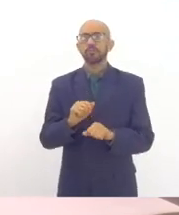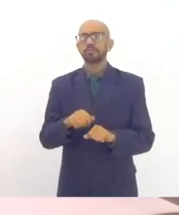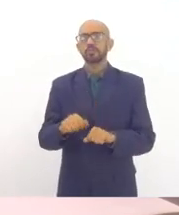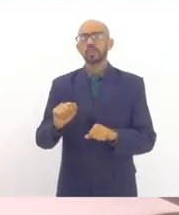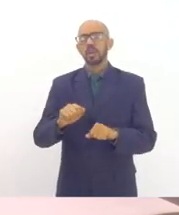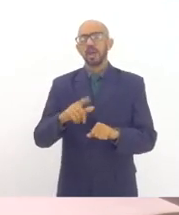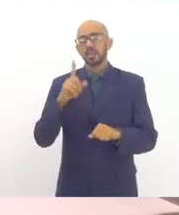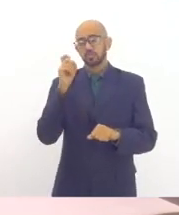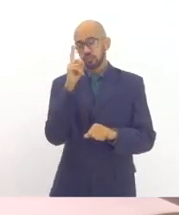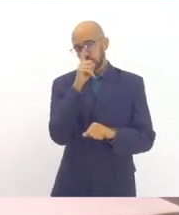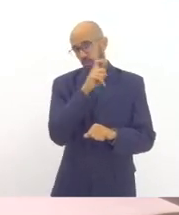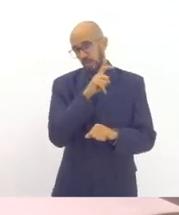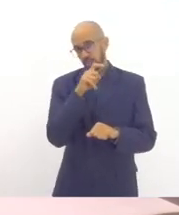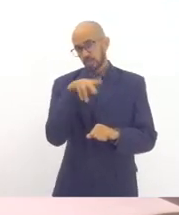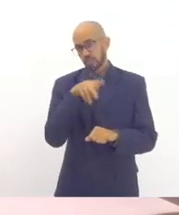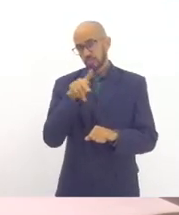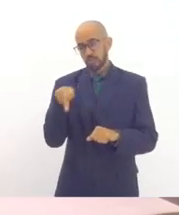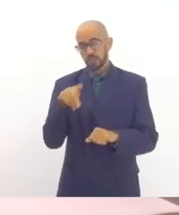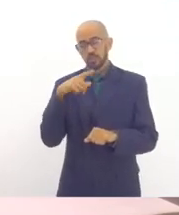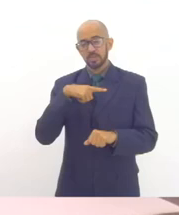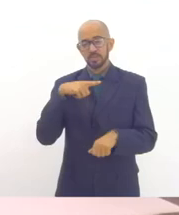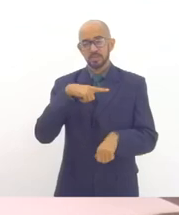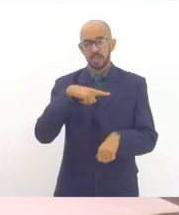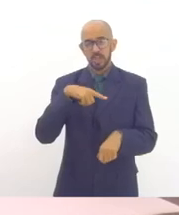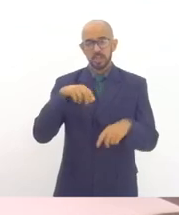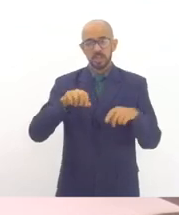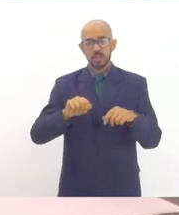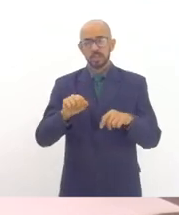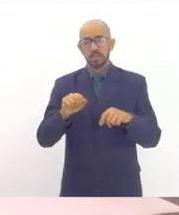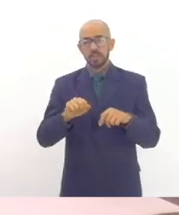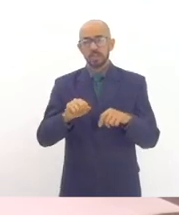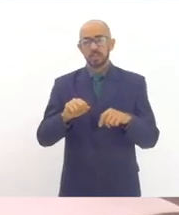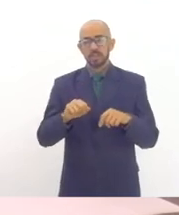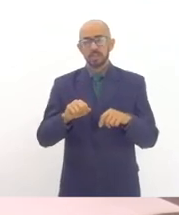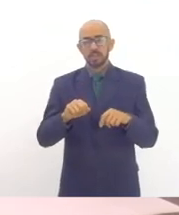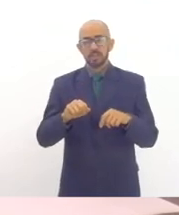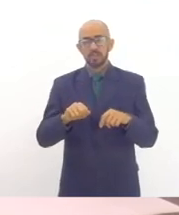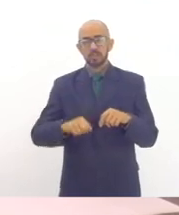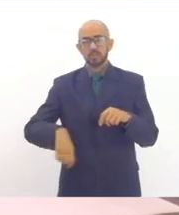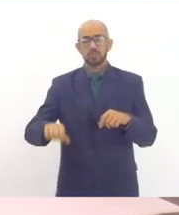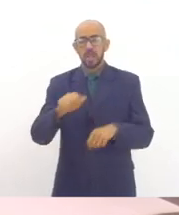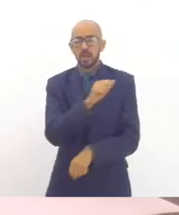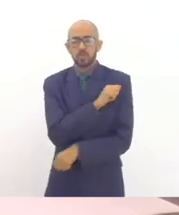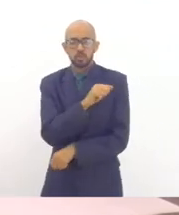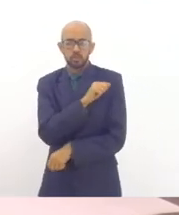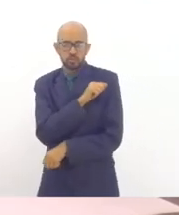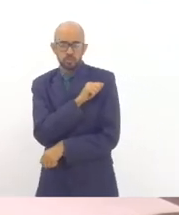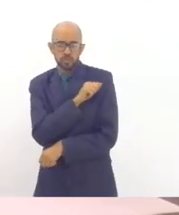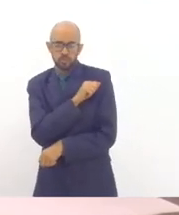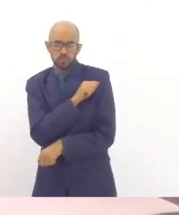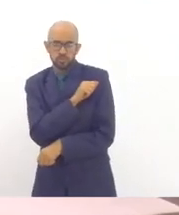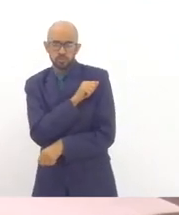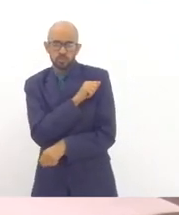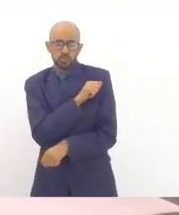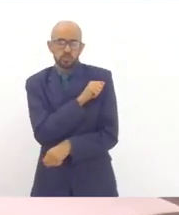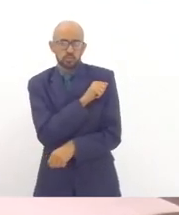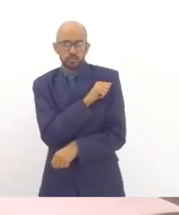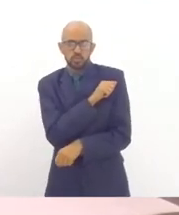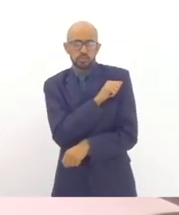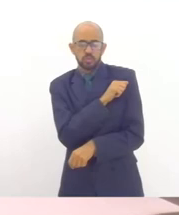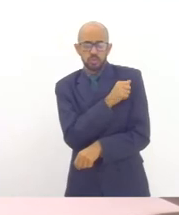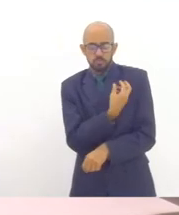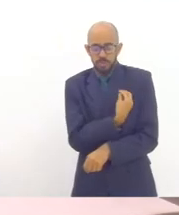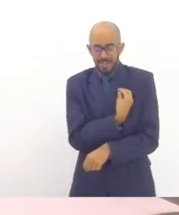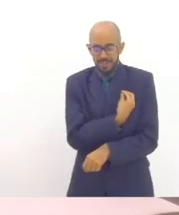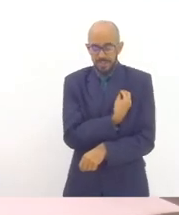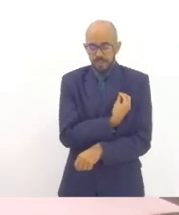dificuldade que os professores estão encontrando com relação aos alunos refugiados que estão presentes